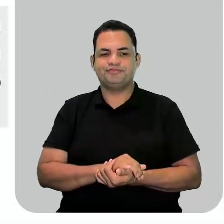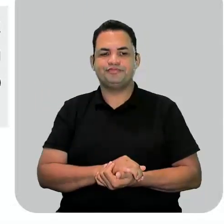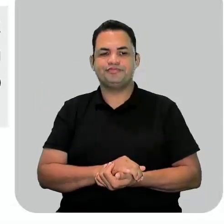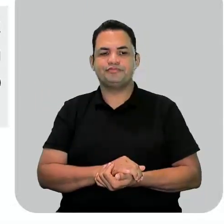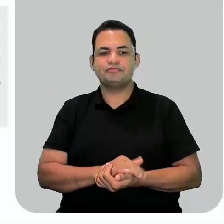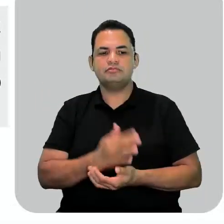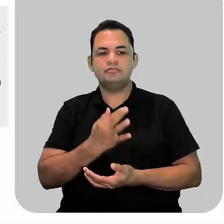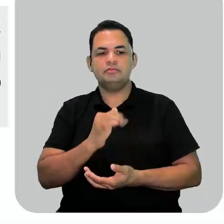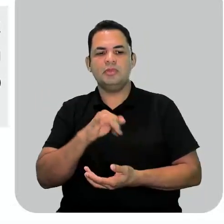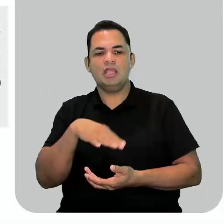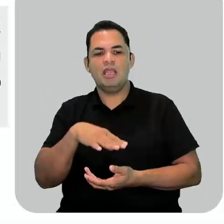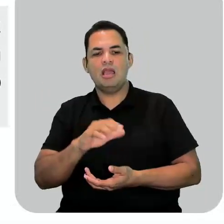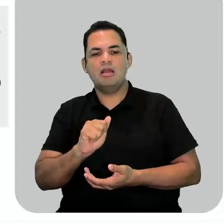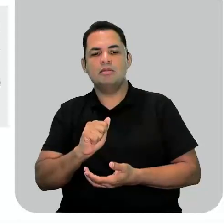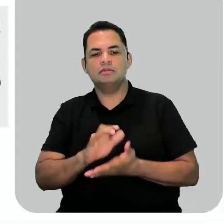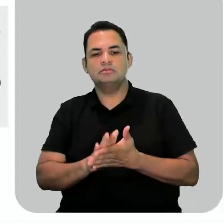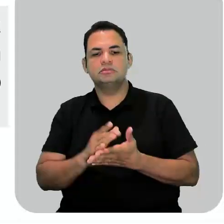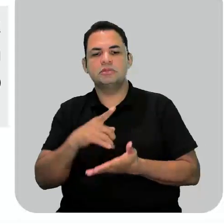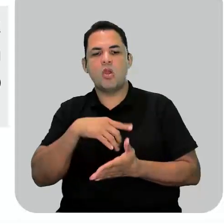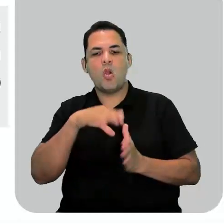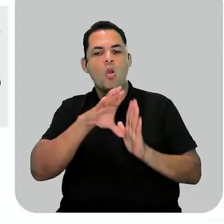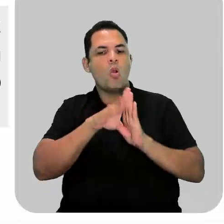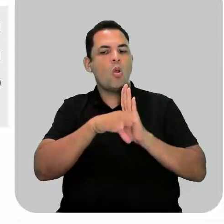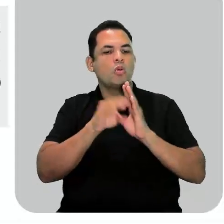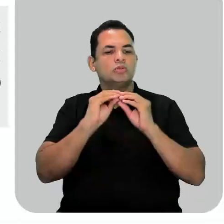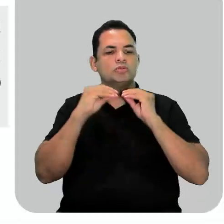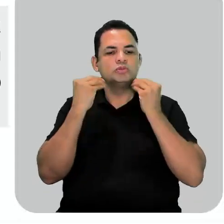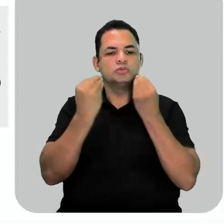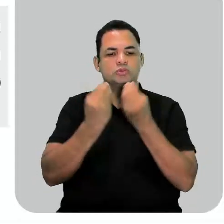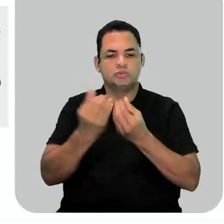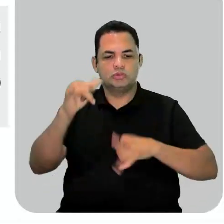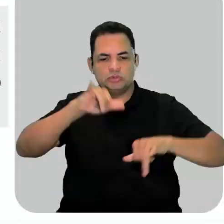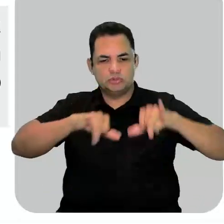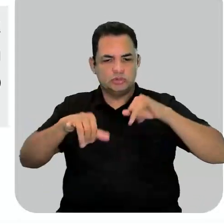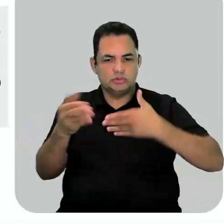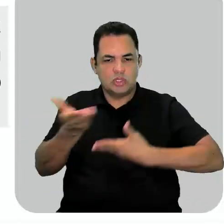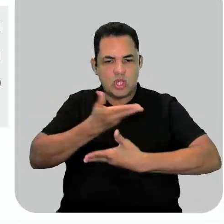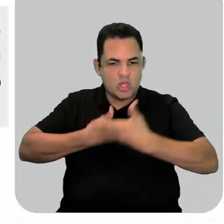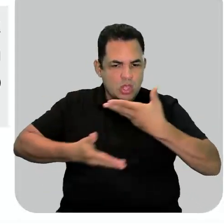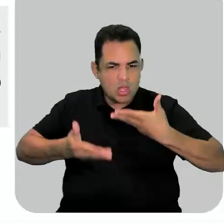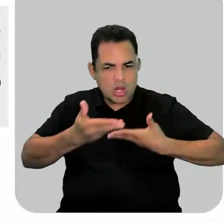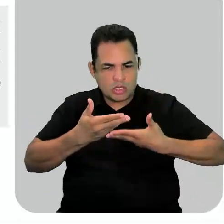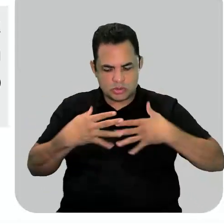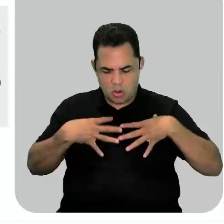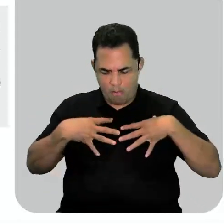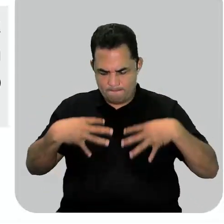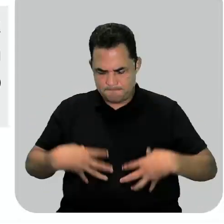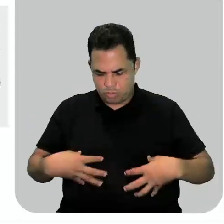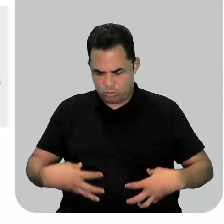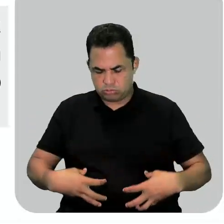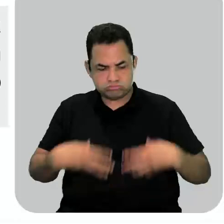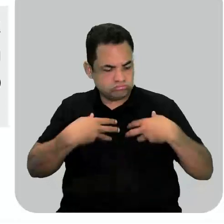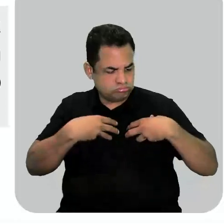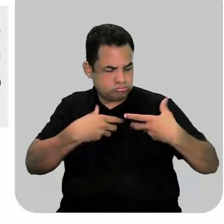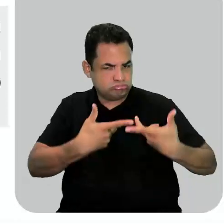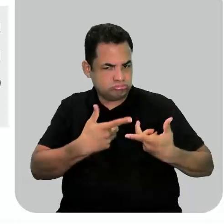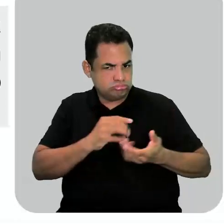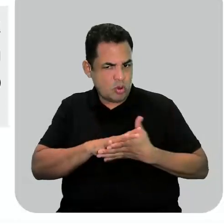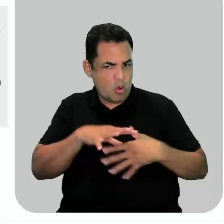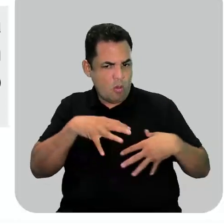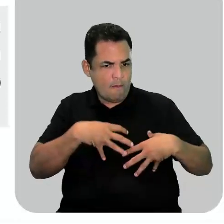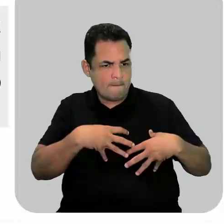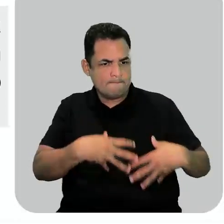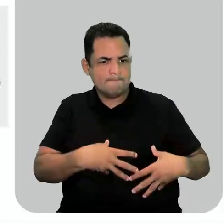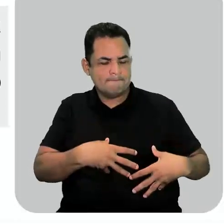Então, fármaco pode ser definido como uma substância química que interage com uma parte